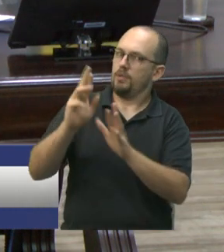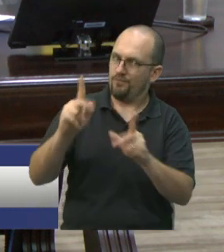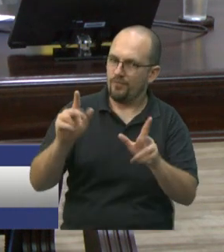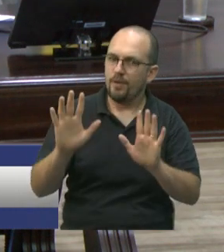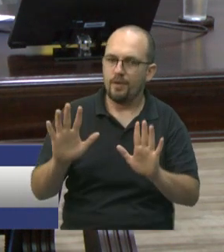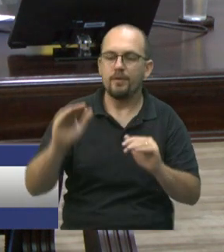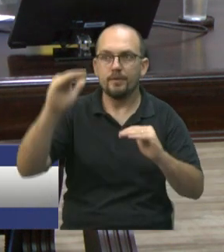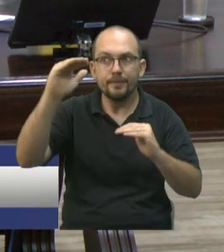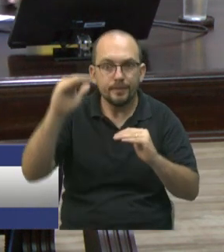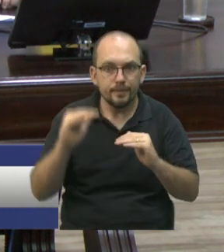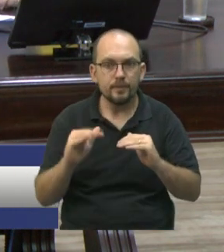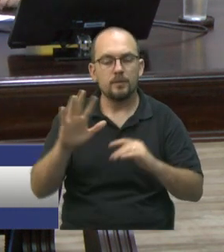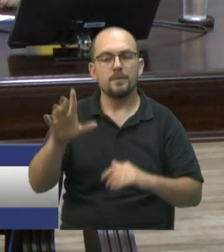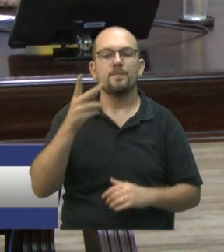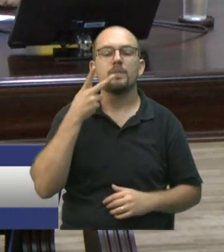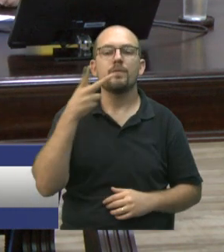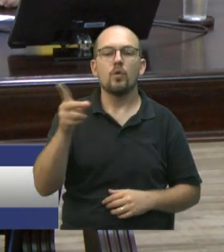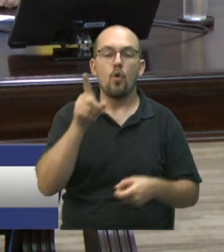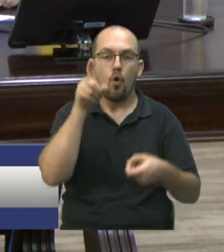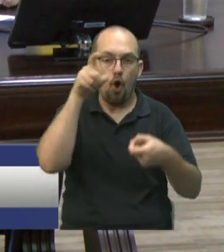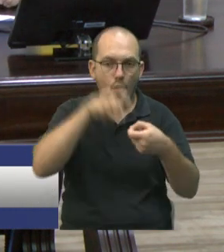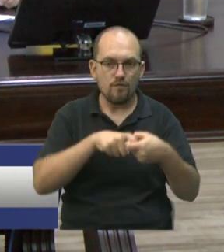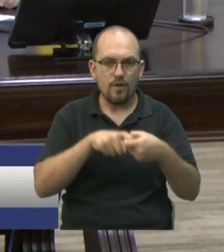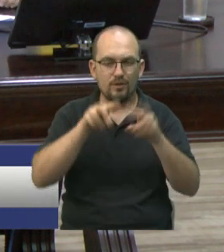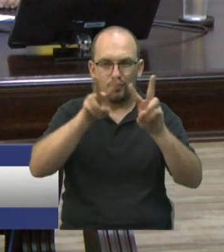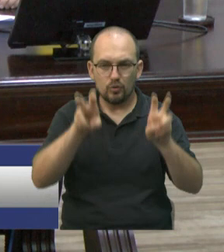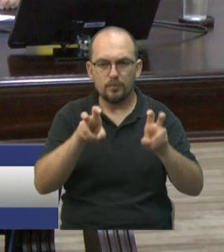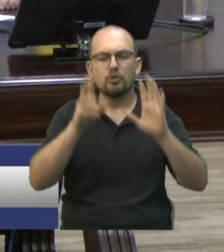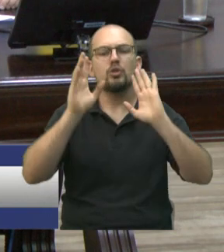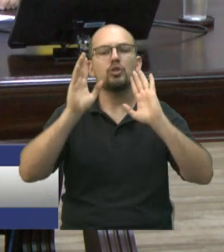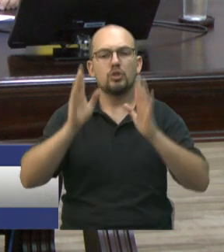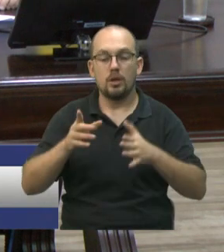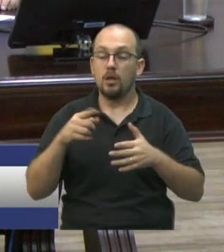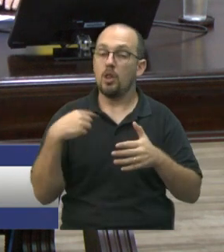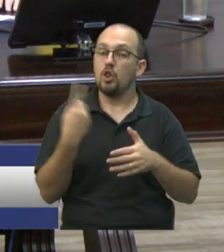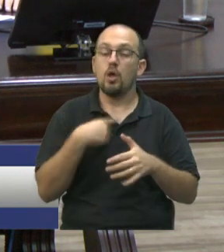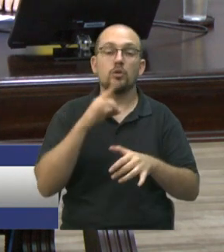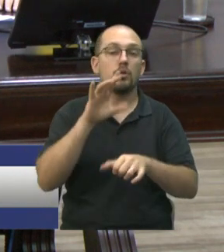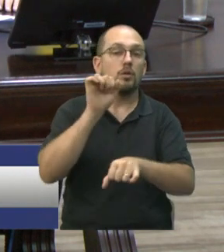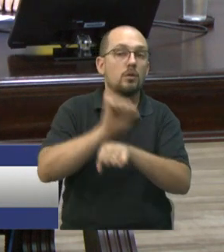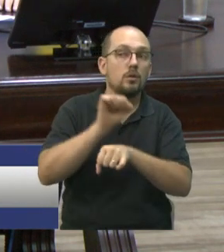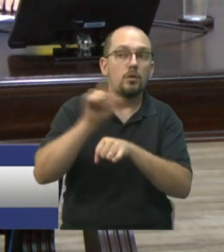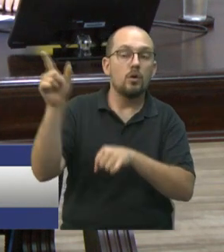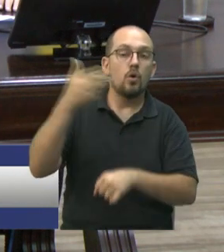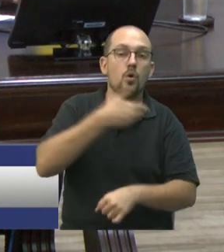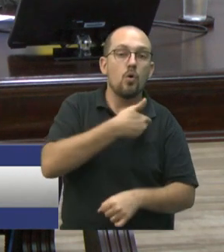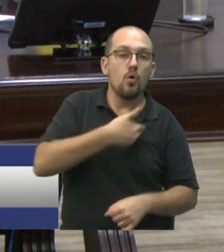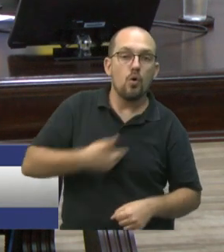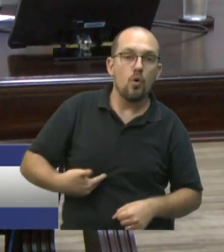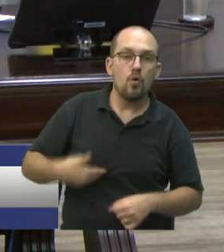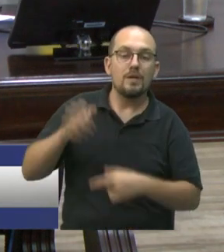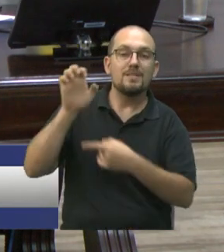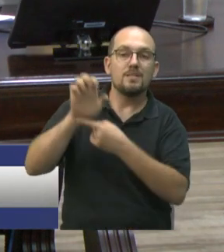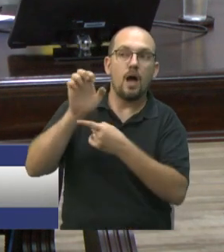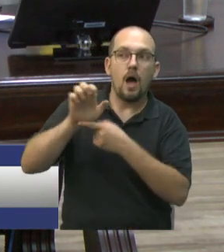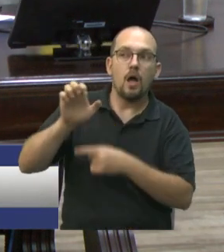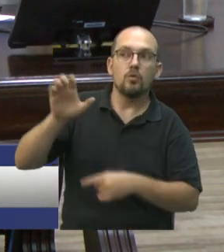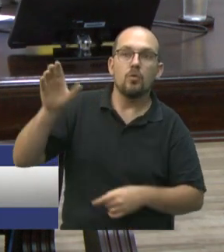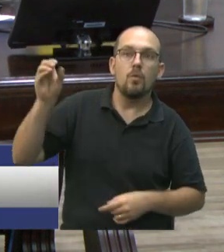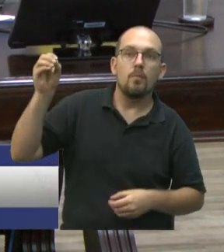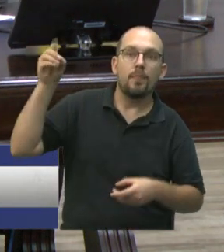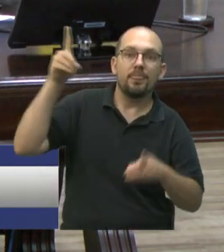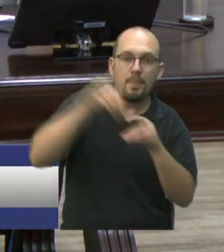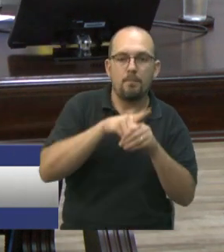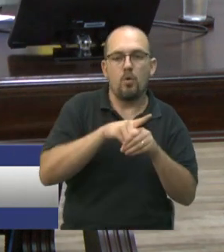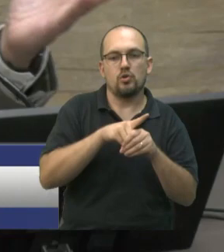em relação a isso, eles já só estamos aguardando o Estado fazer o depósito. Pelo momento, então